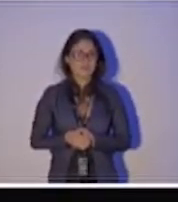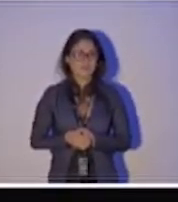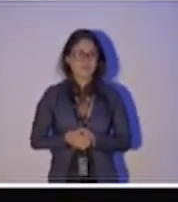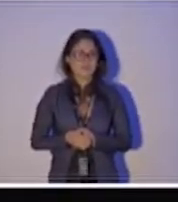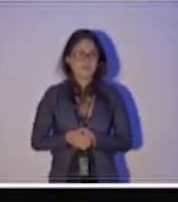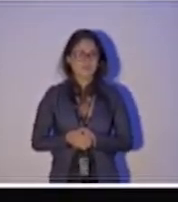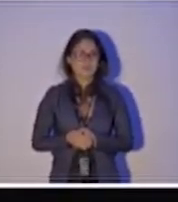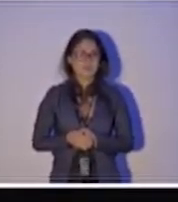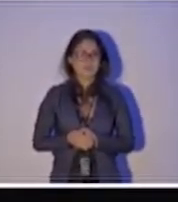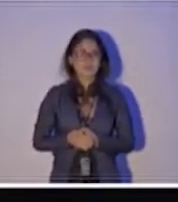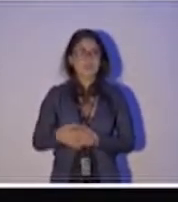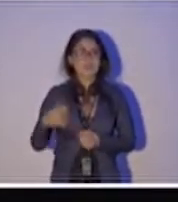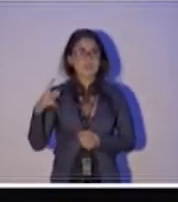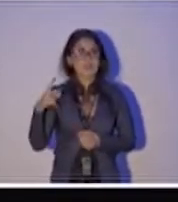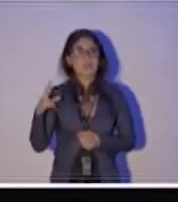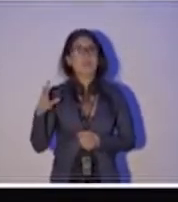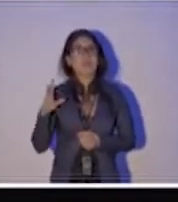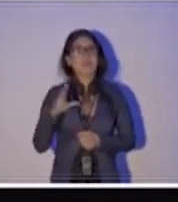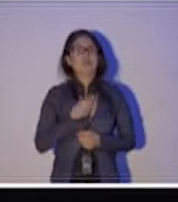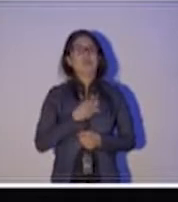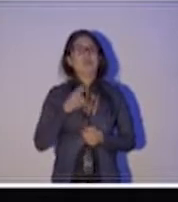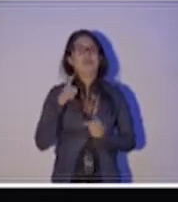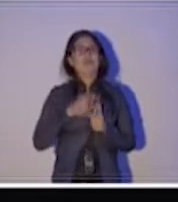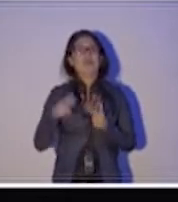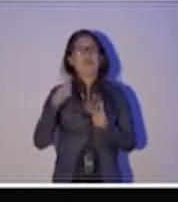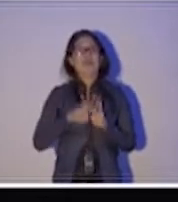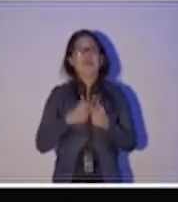Eu tô com uma bucha de novo, porque